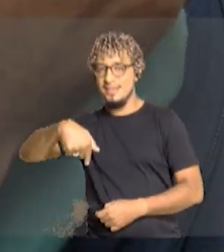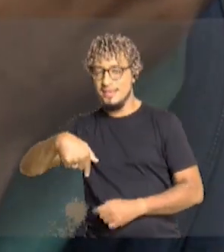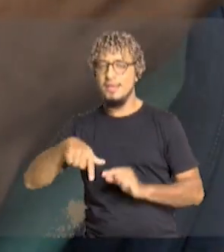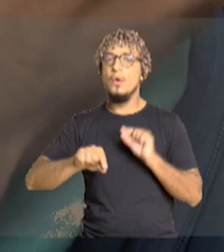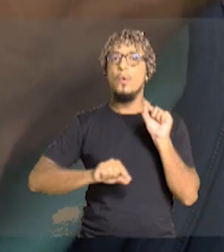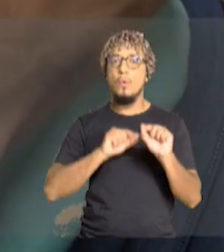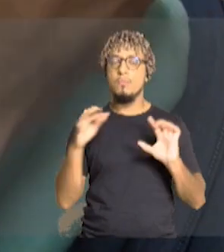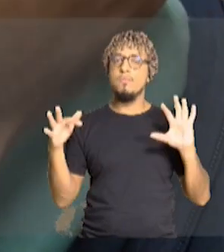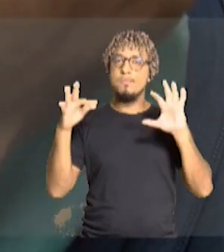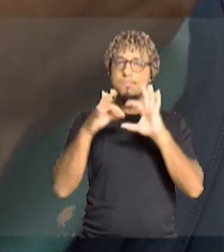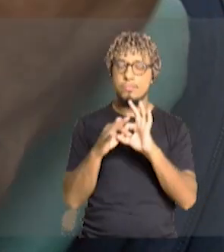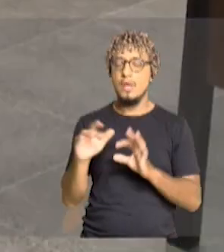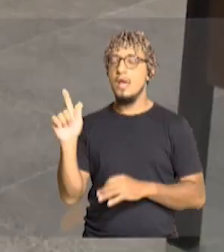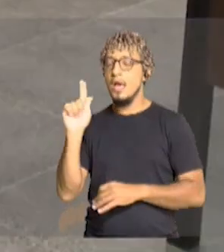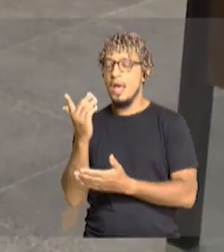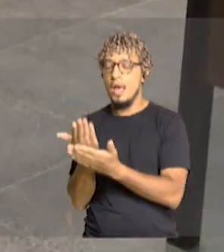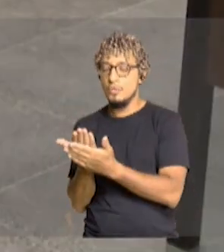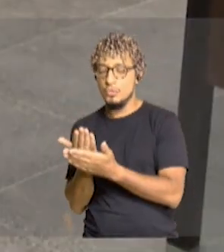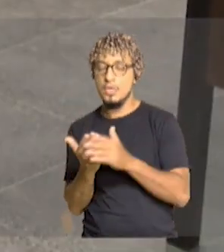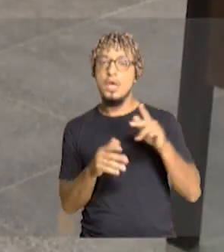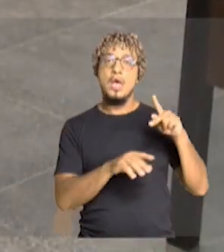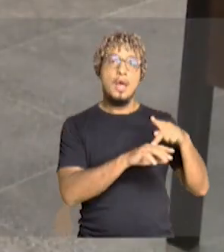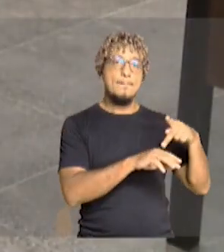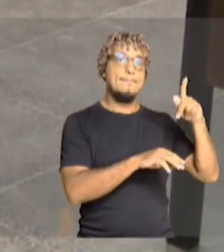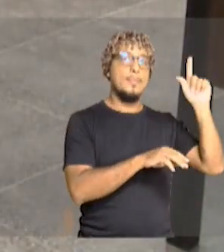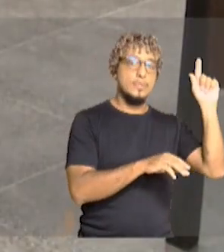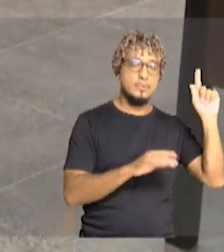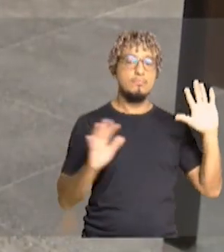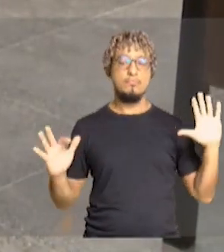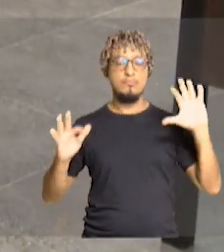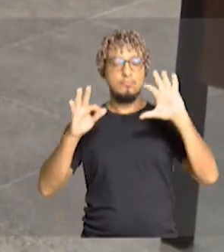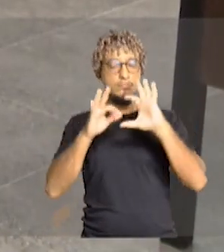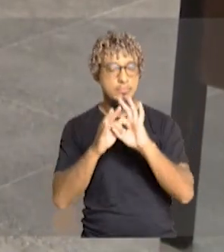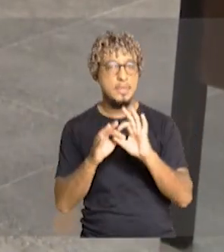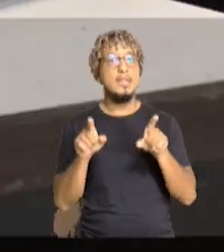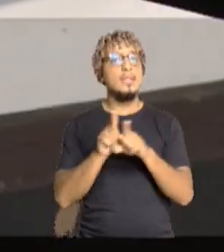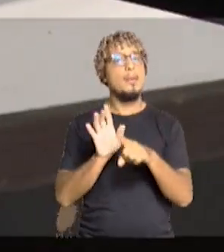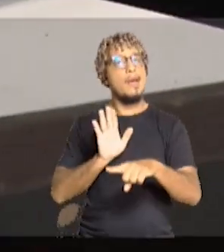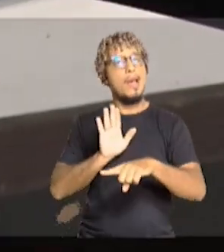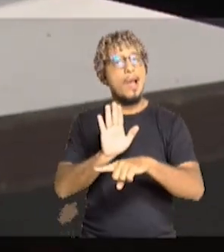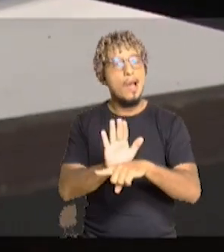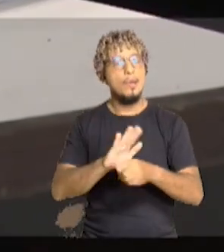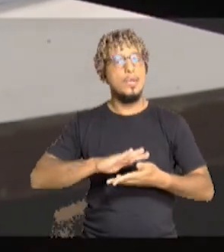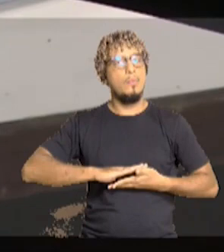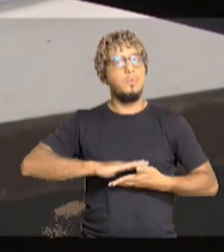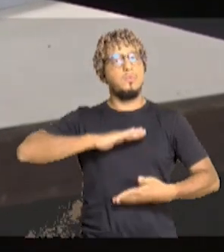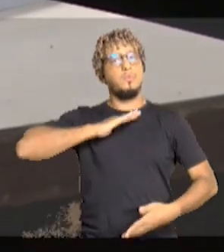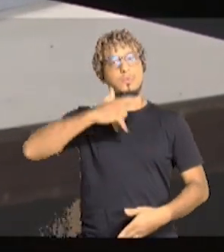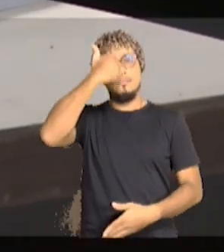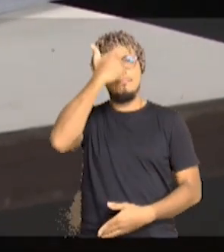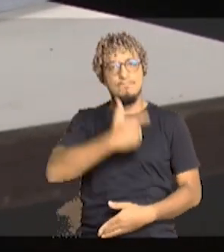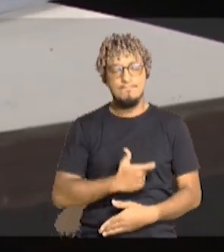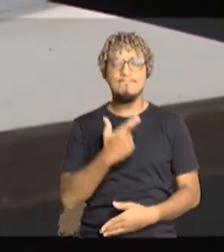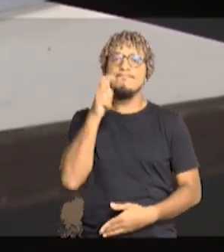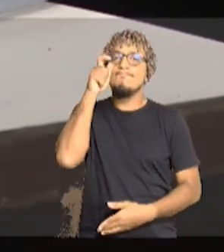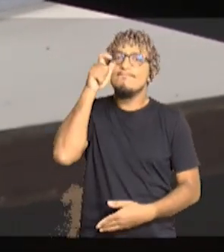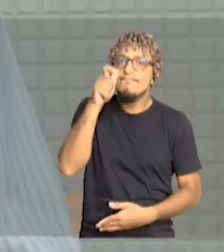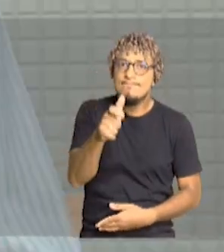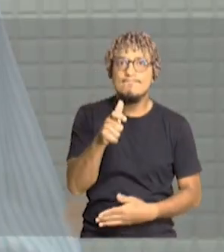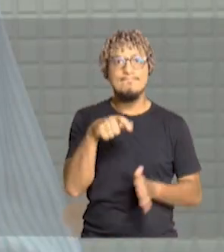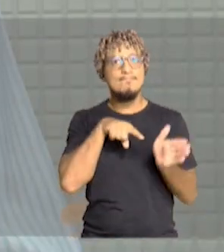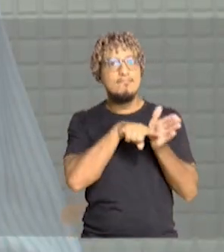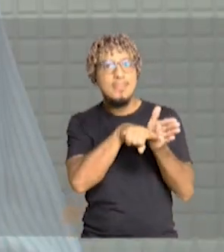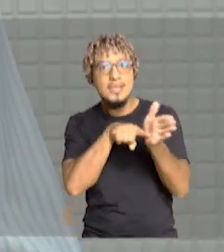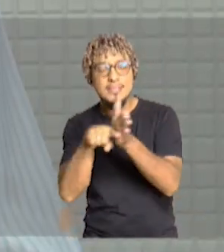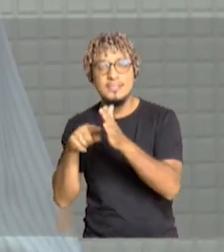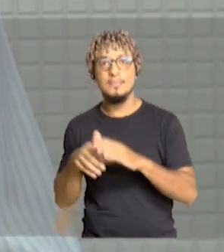articulação entre a graduação e após graduação além de contribuir para a formação de pessoas interessadas em pesquisar